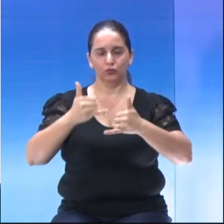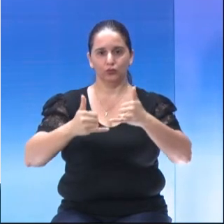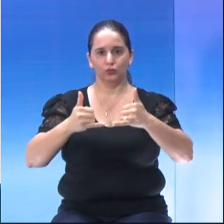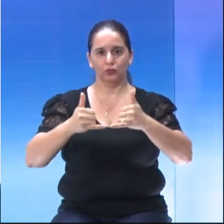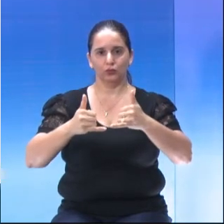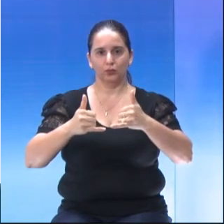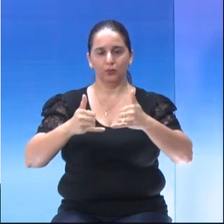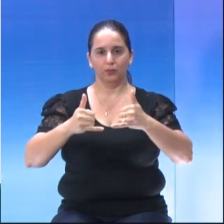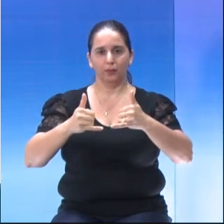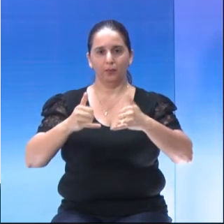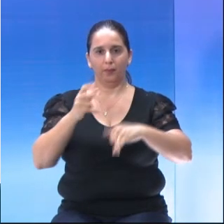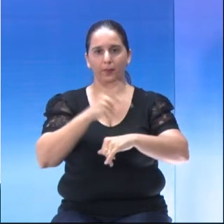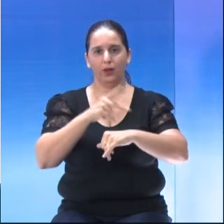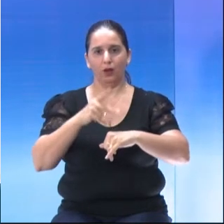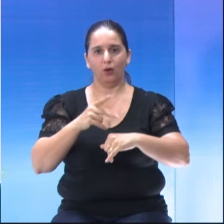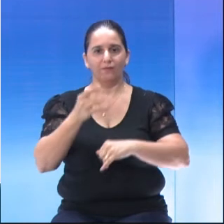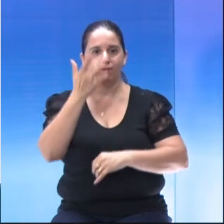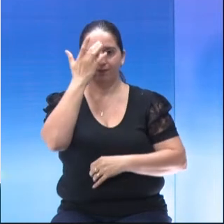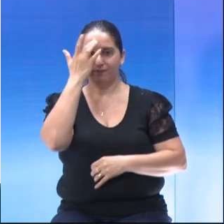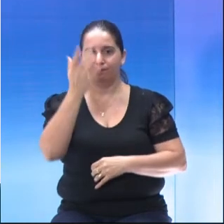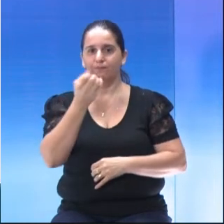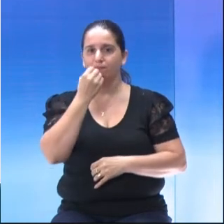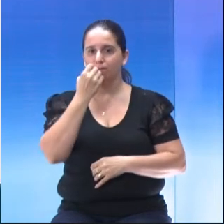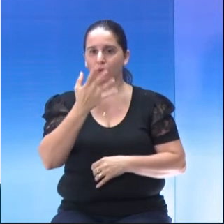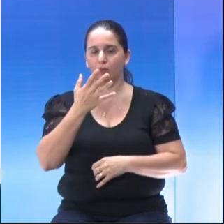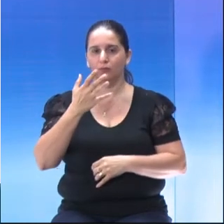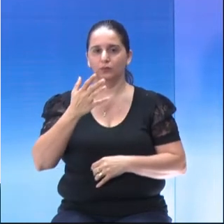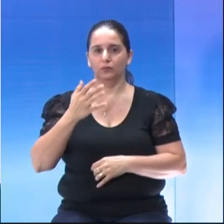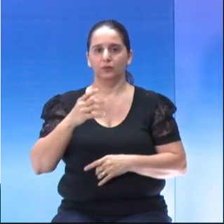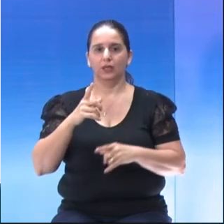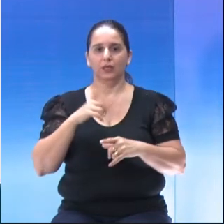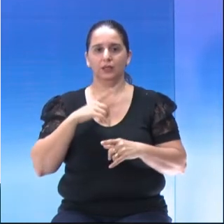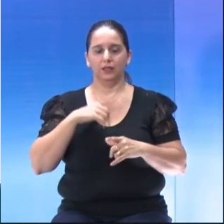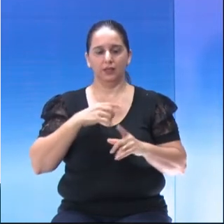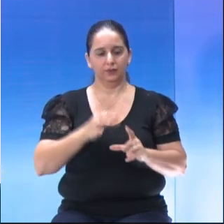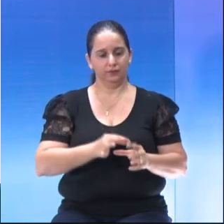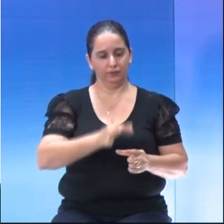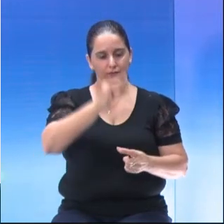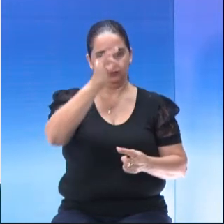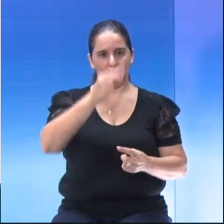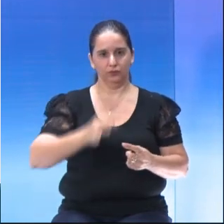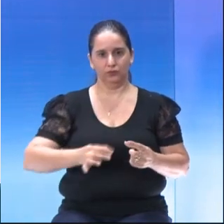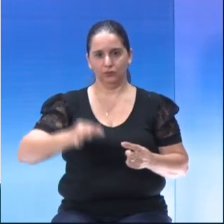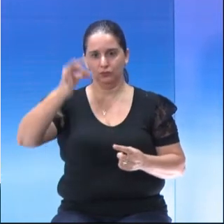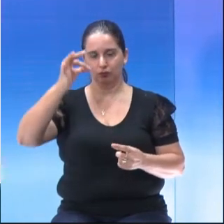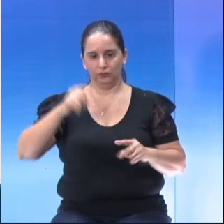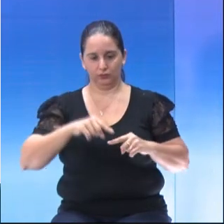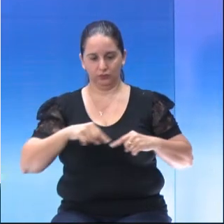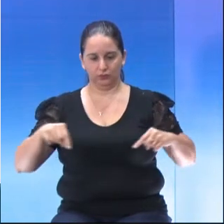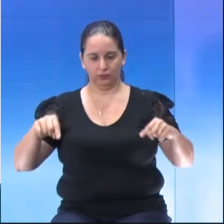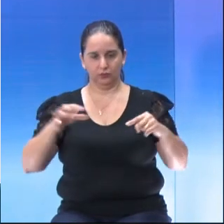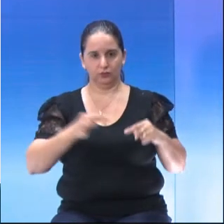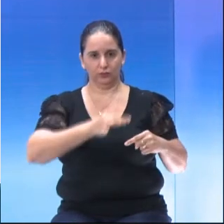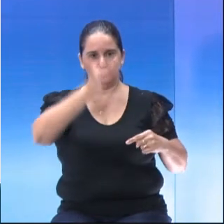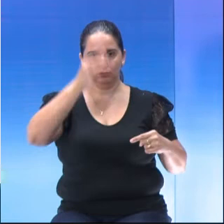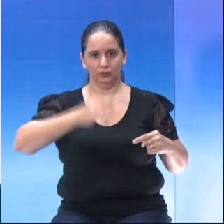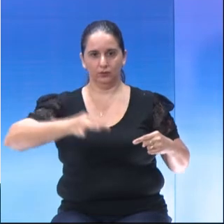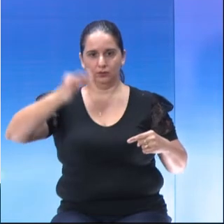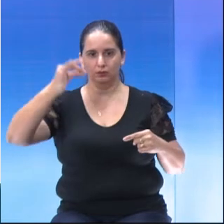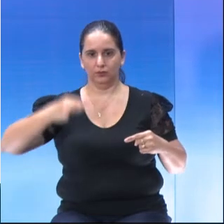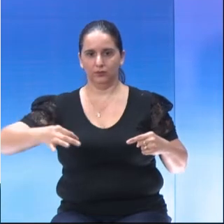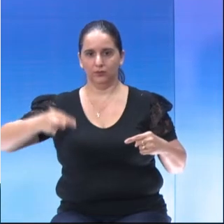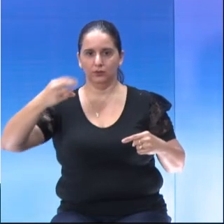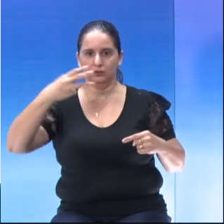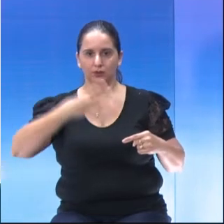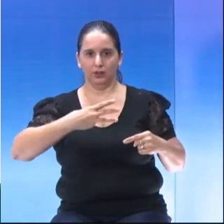educação. É um jogo matemático muito gostoso de se jogar. O jogo é composto por 3 pinos, né? De